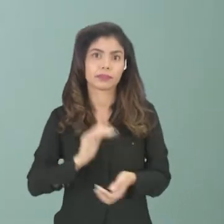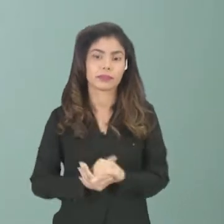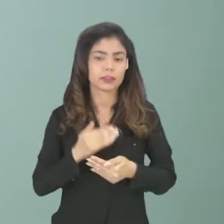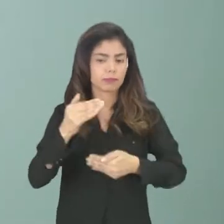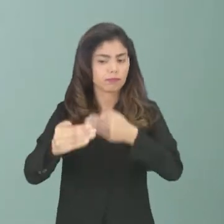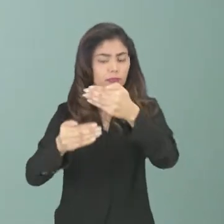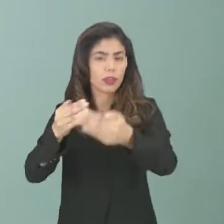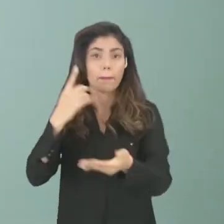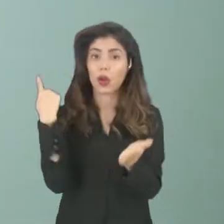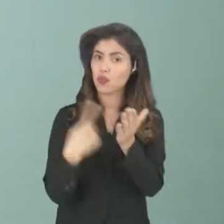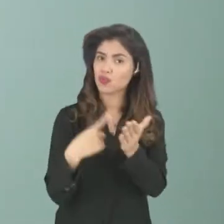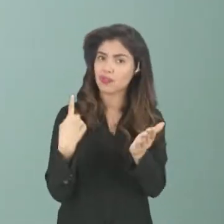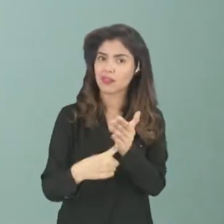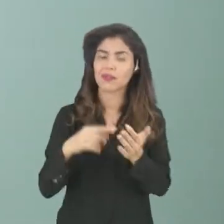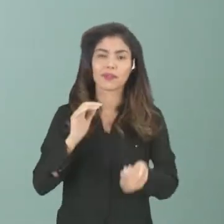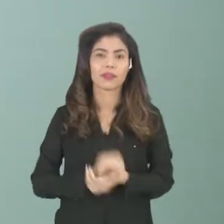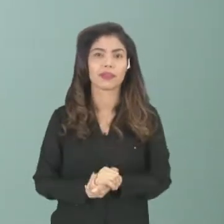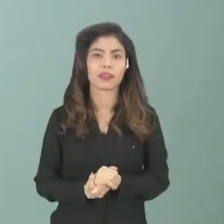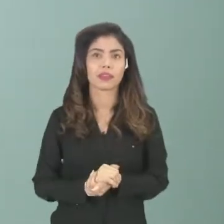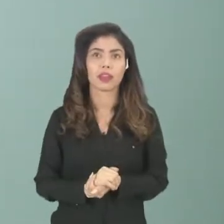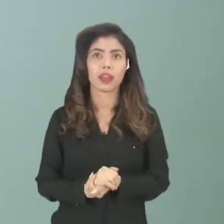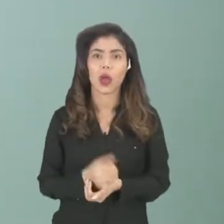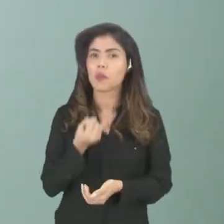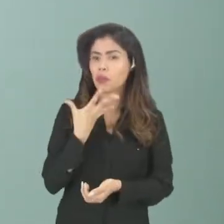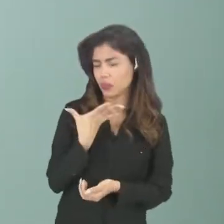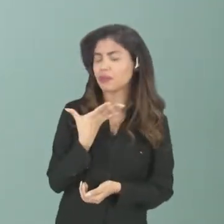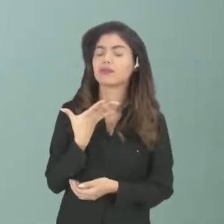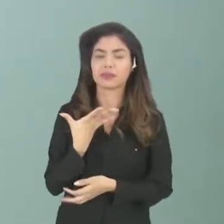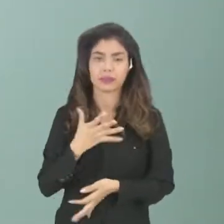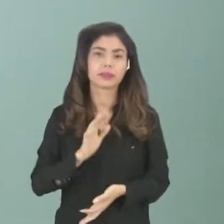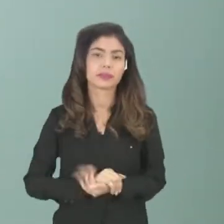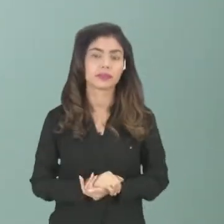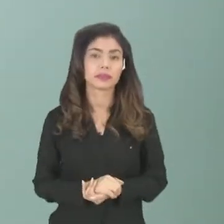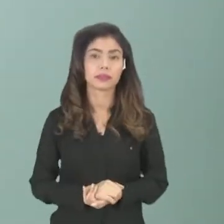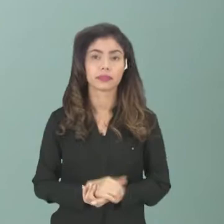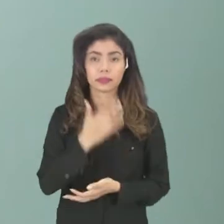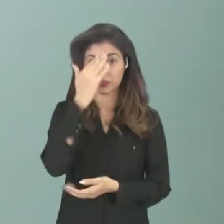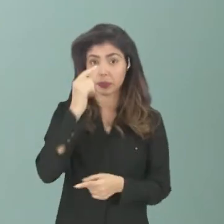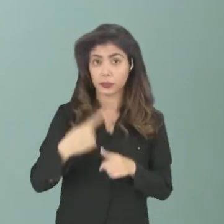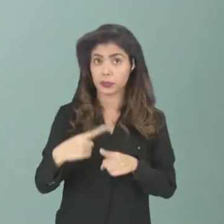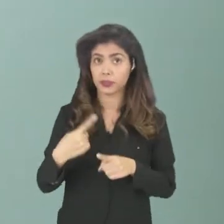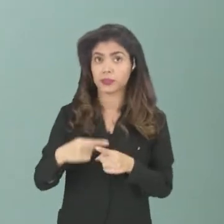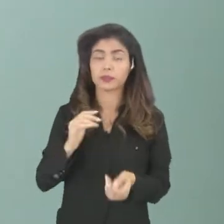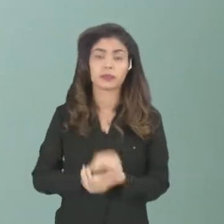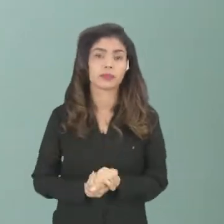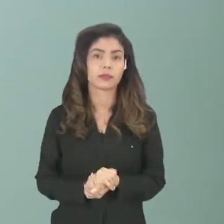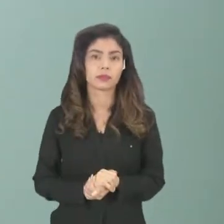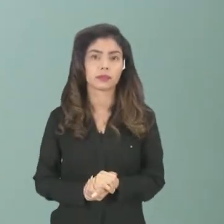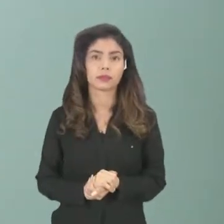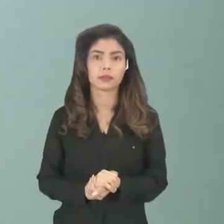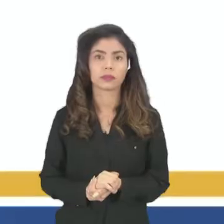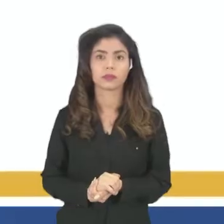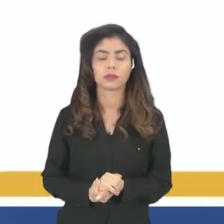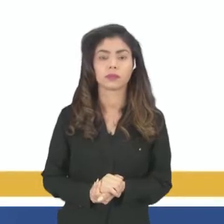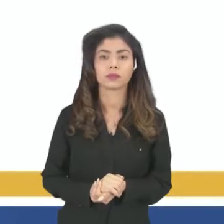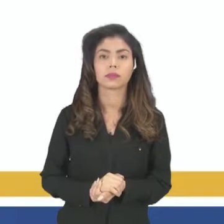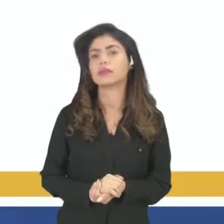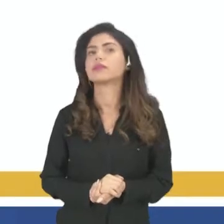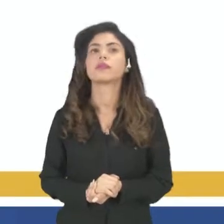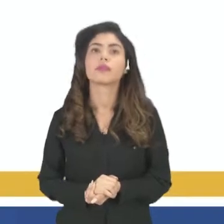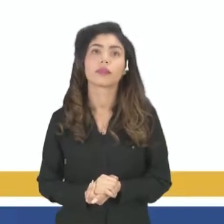mas para uma condição que Rousseau não considera boa, e vocês vão saber por quê. Então, a grande obra de Jean-Jacques